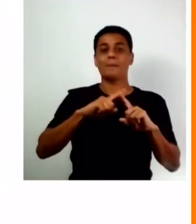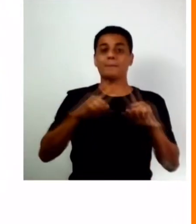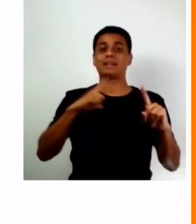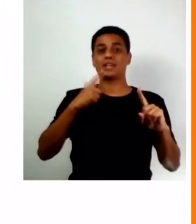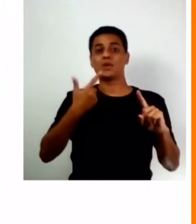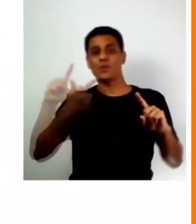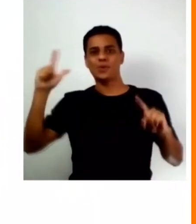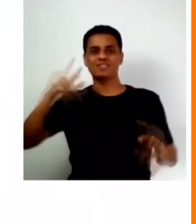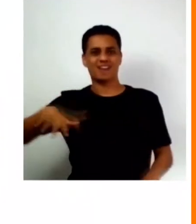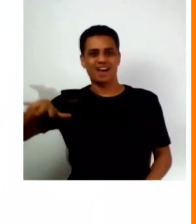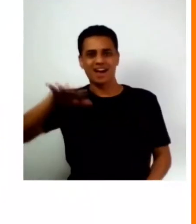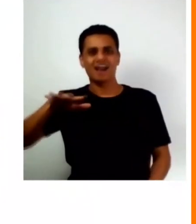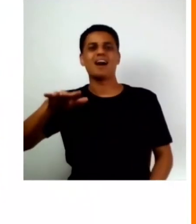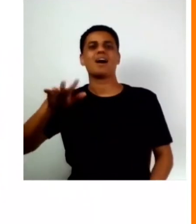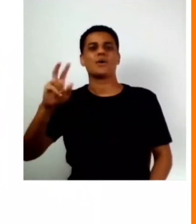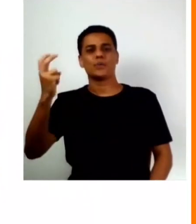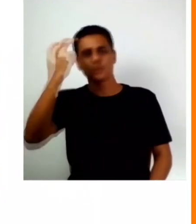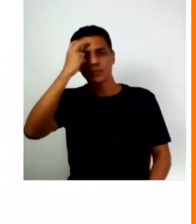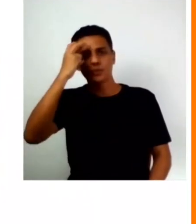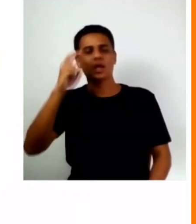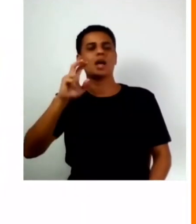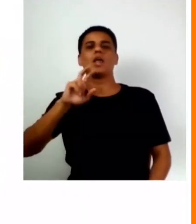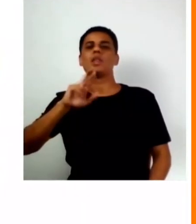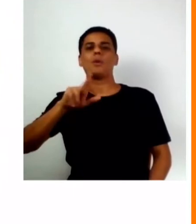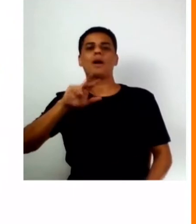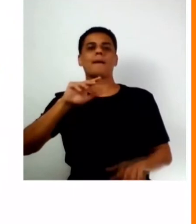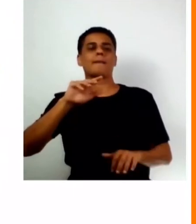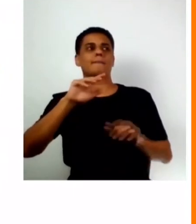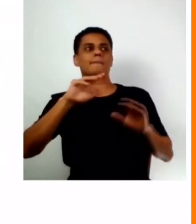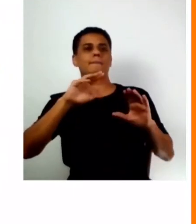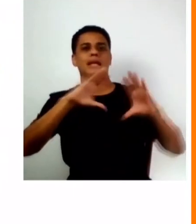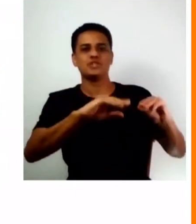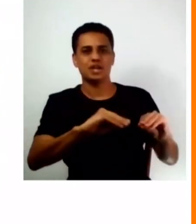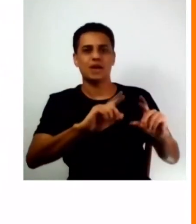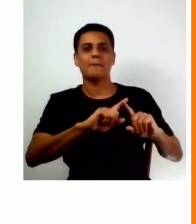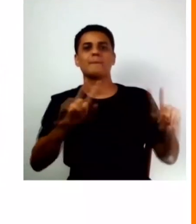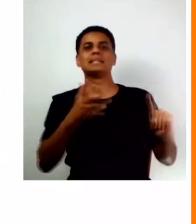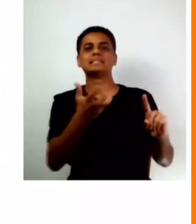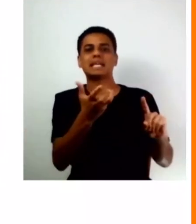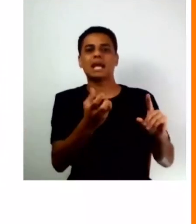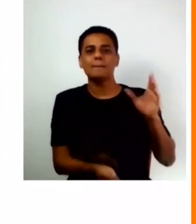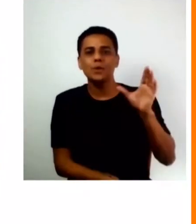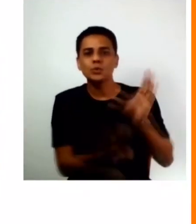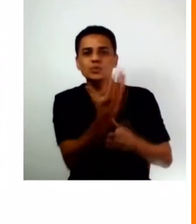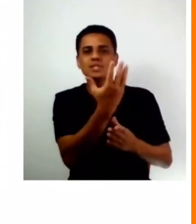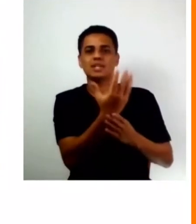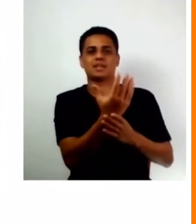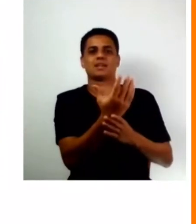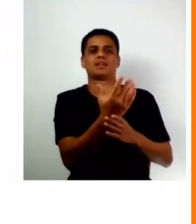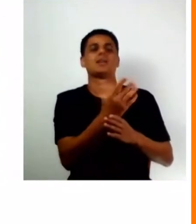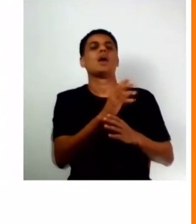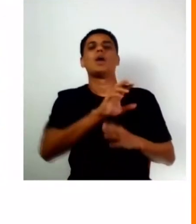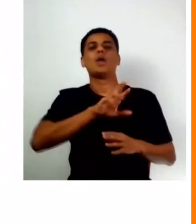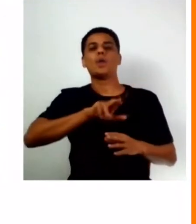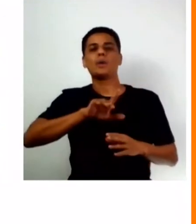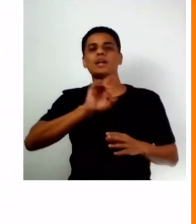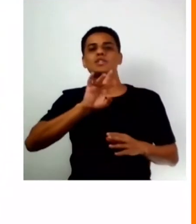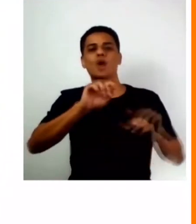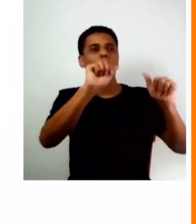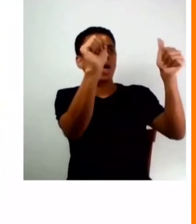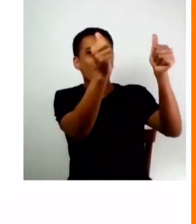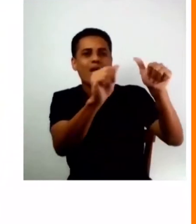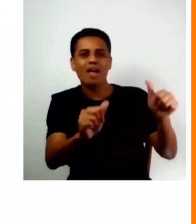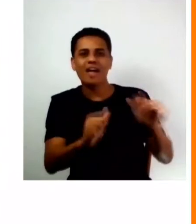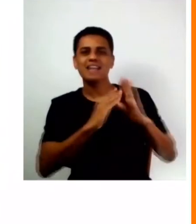ecosistema. Quere producir, pasar de unha estética duns lenguajes expresivos a outros.